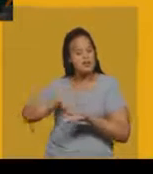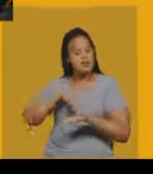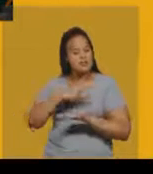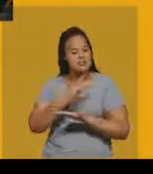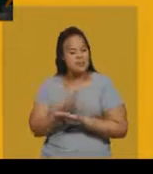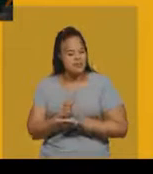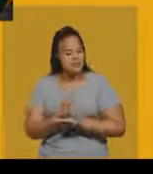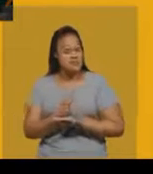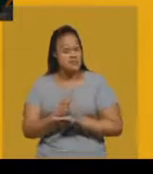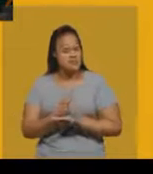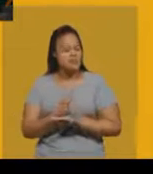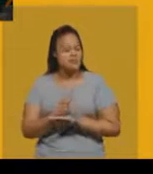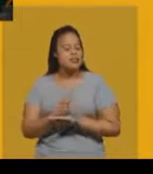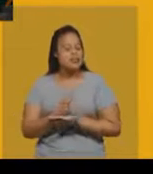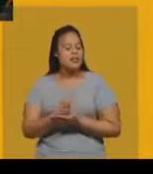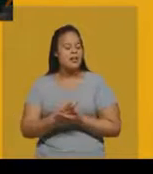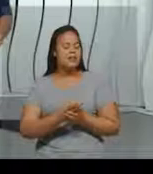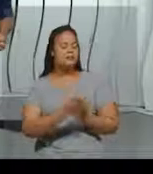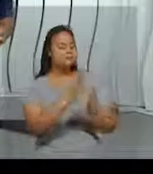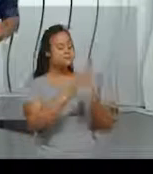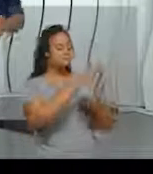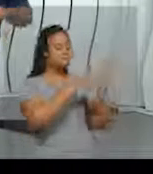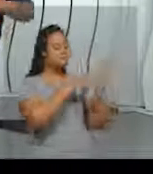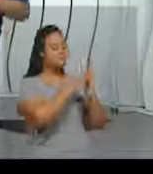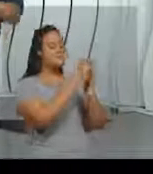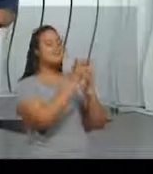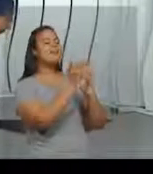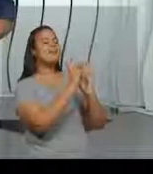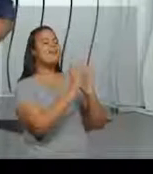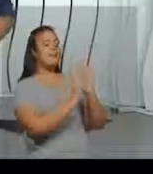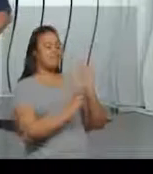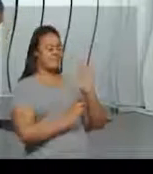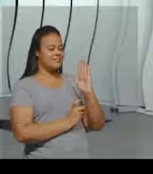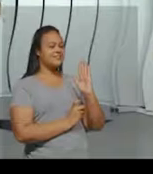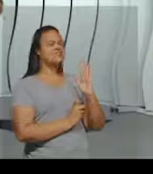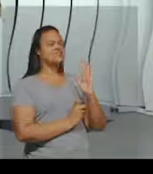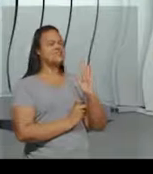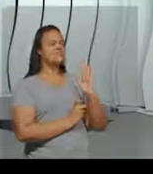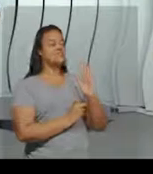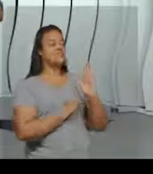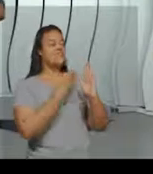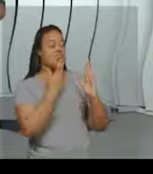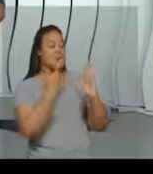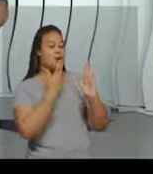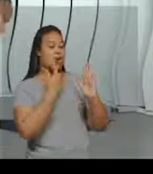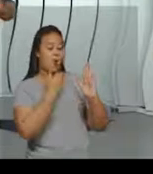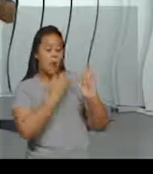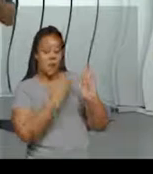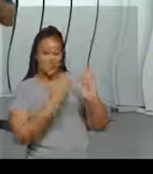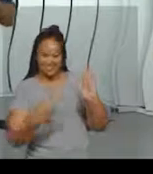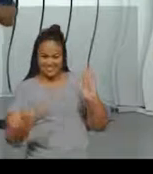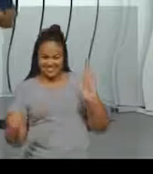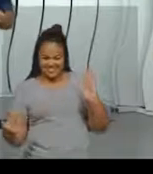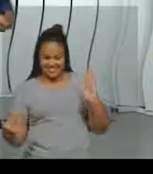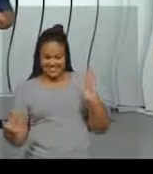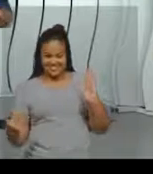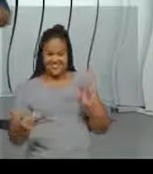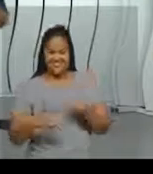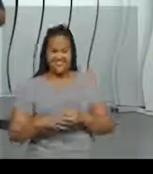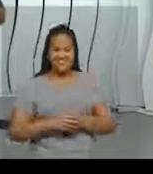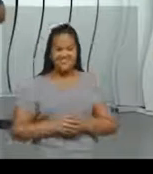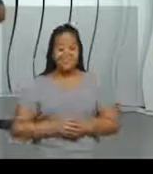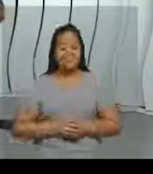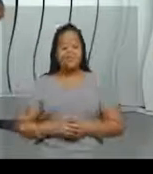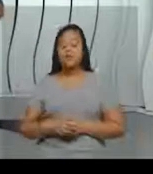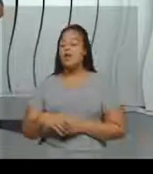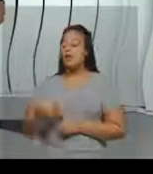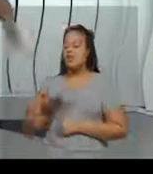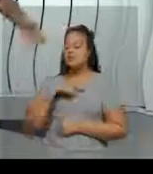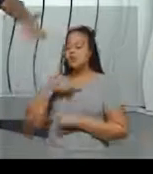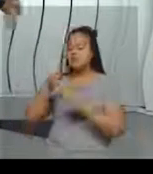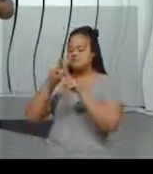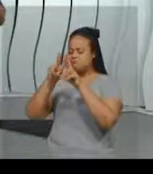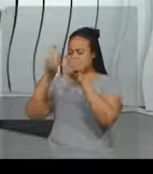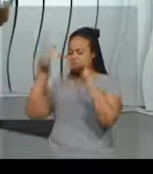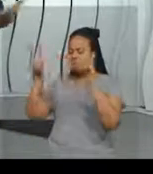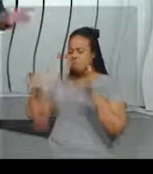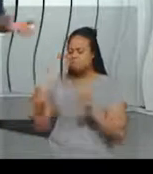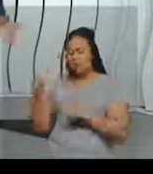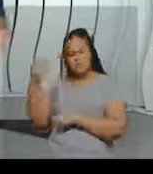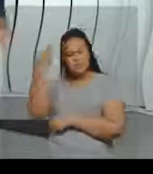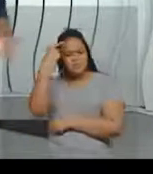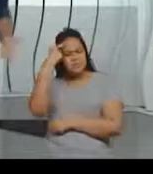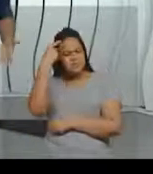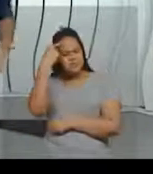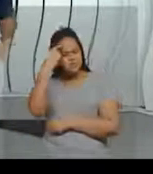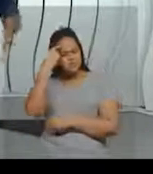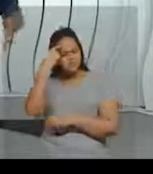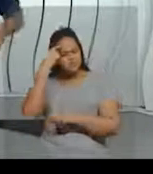e ao grafite, Então, olha, as imagens aqui representadas vai trazer toda essa ideia do que a gente